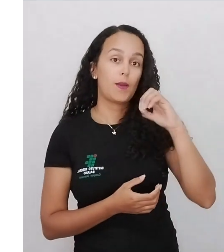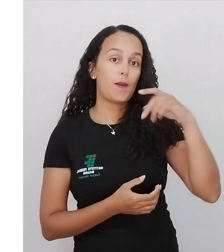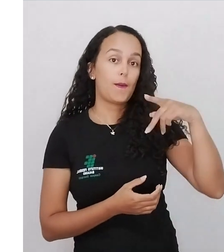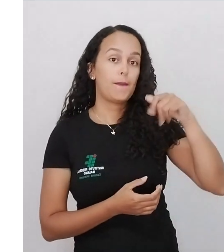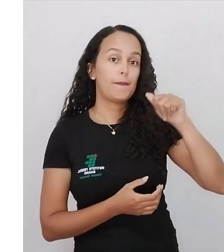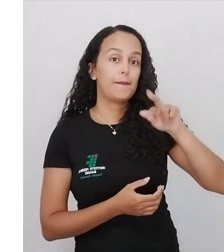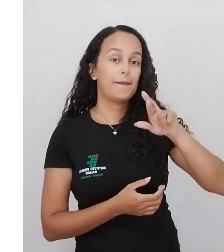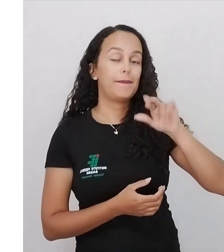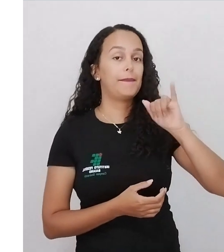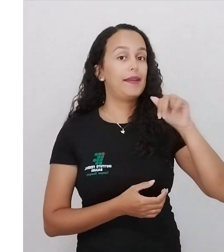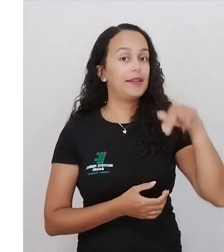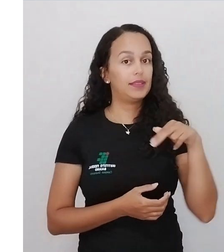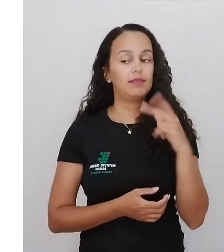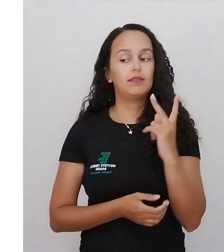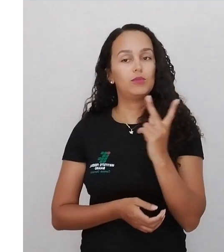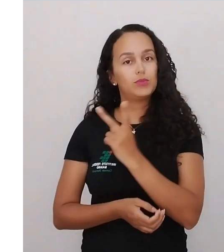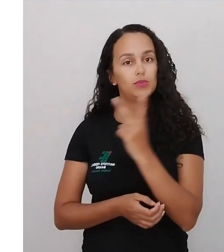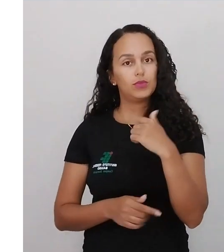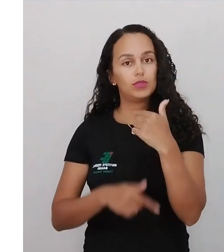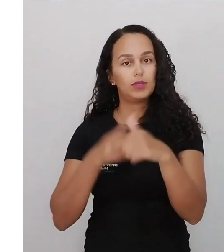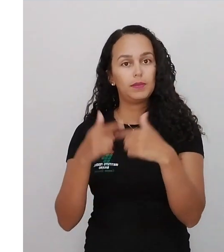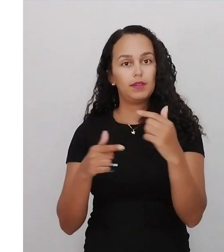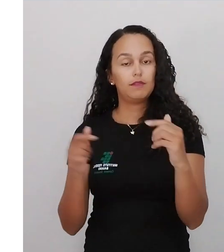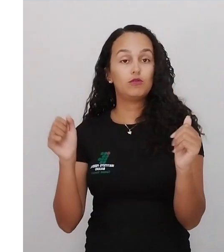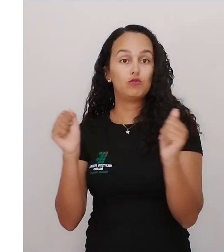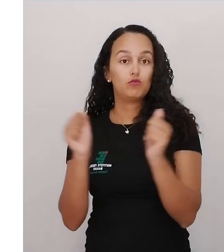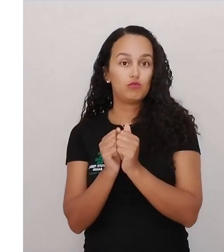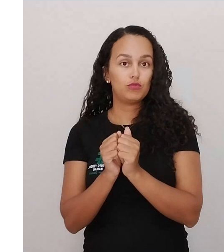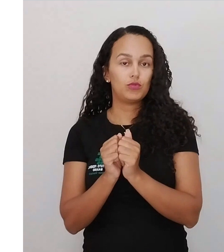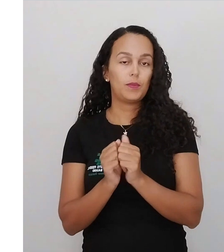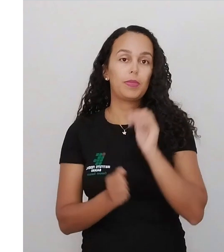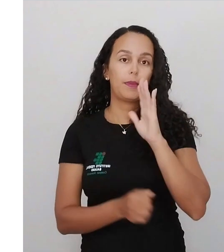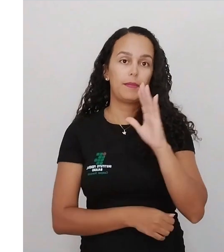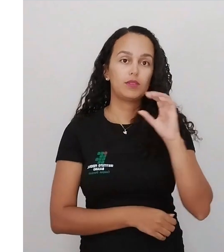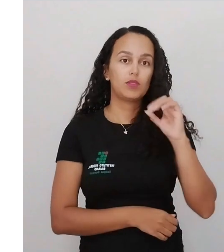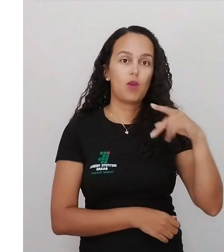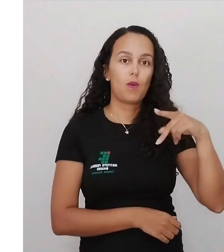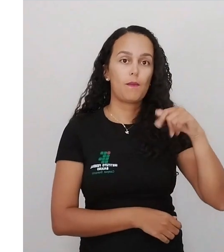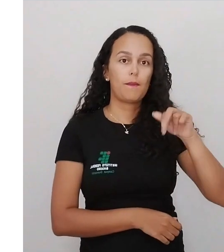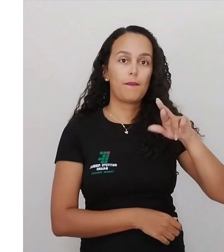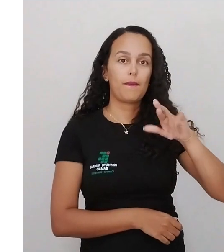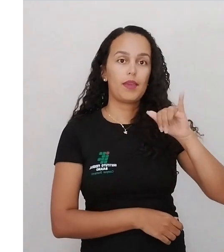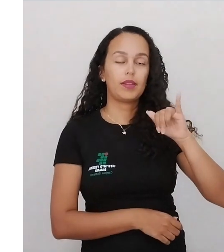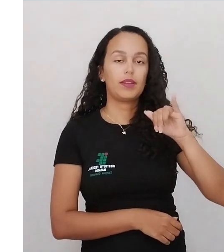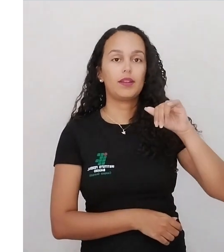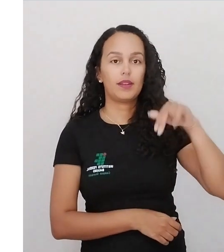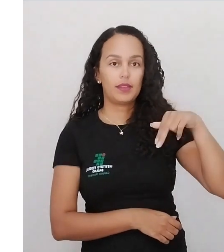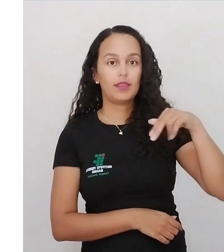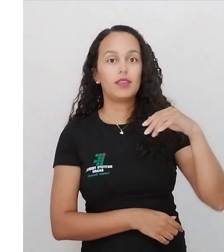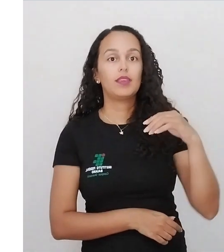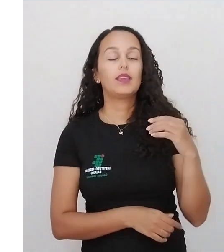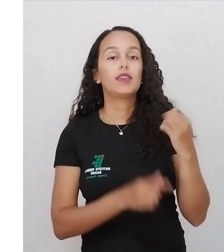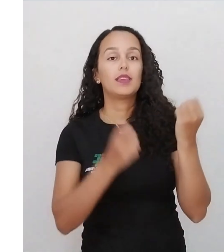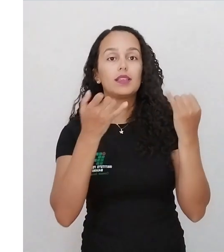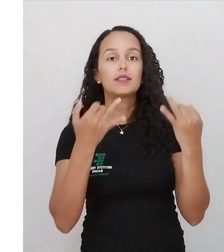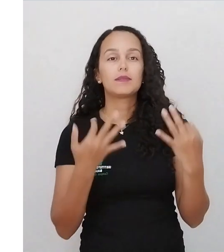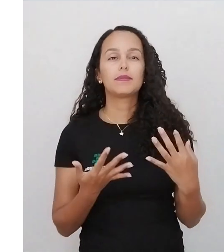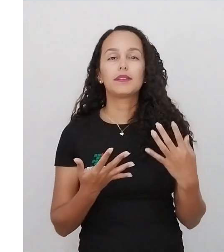ele defendeu que os seres vivos eles surgiram, né, espontaneamente, do nada, nos oceanos